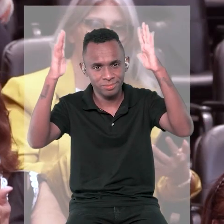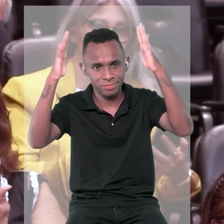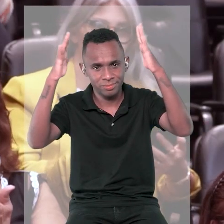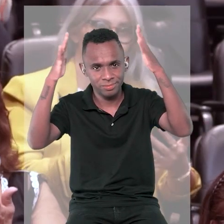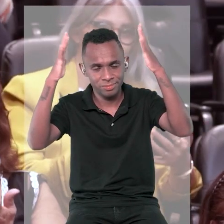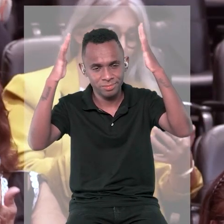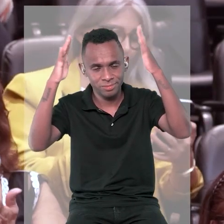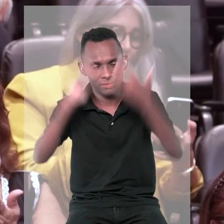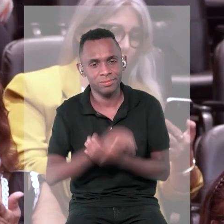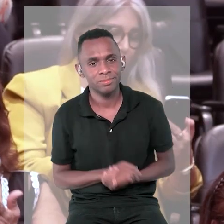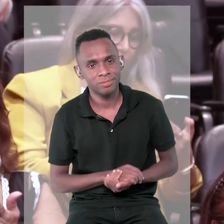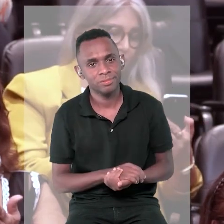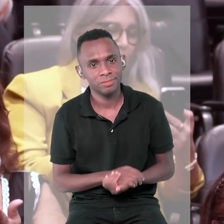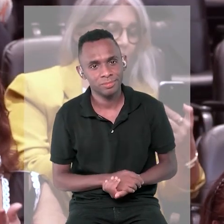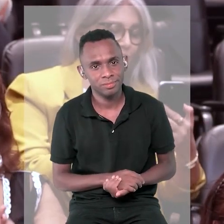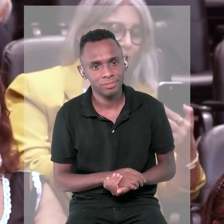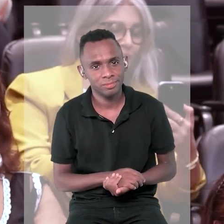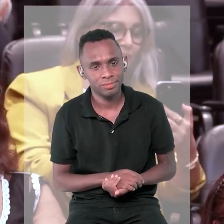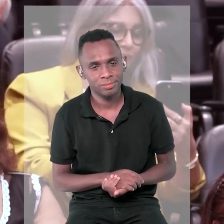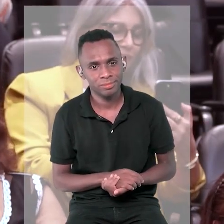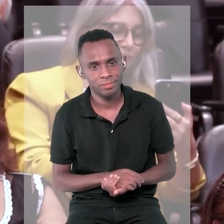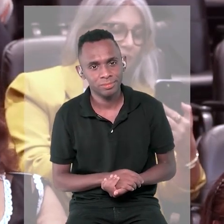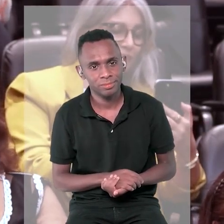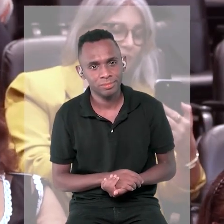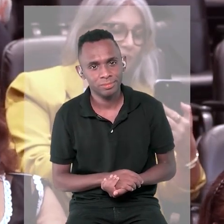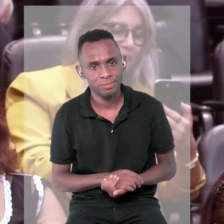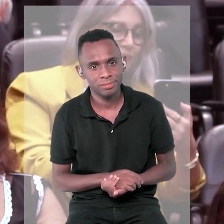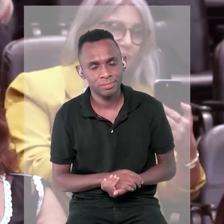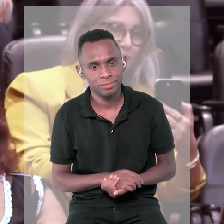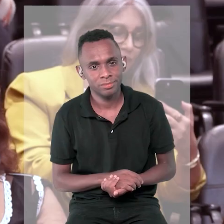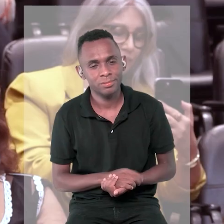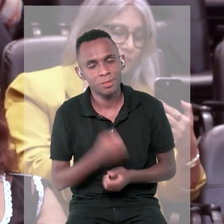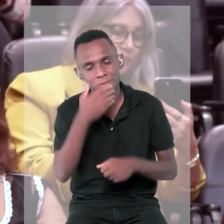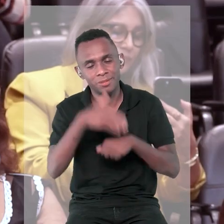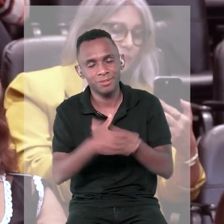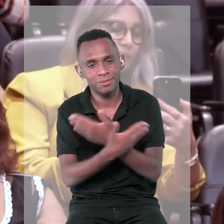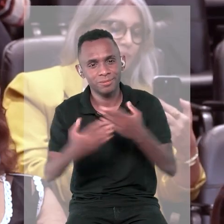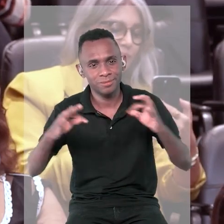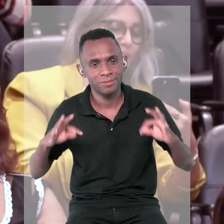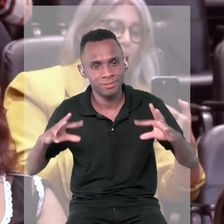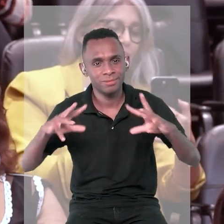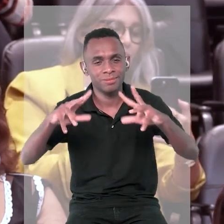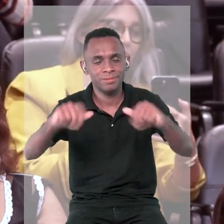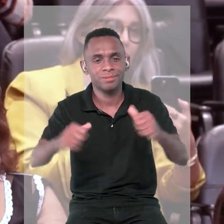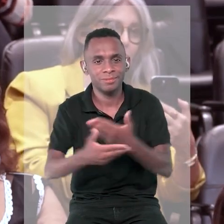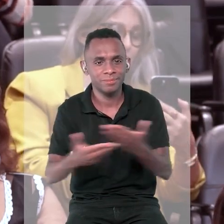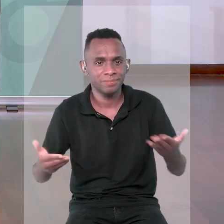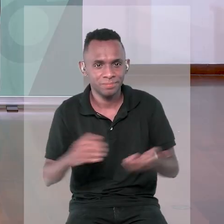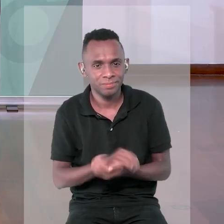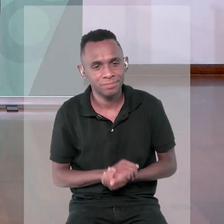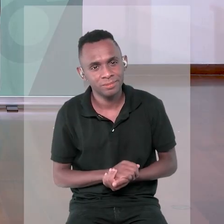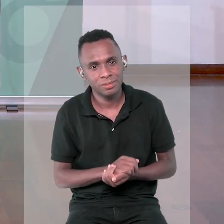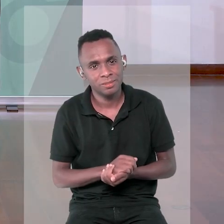A plateia aplaude intensamente a entrada da anfitriã Leila Ferreira. Gente, boa noite a todas, a todos.